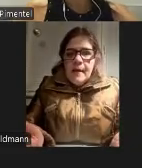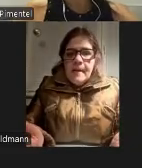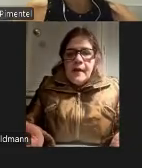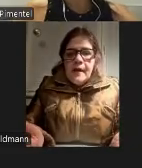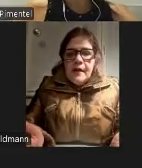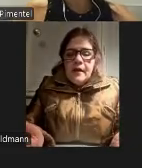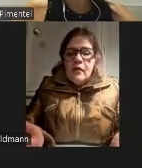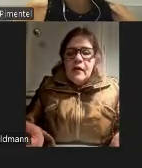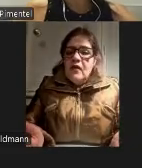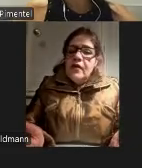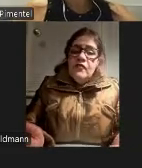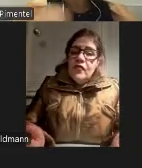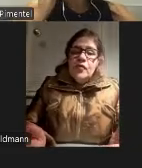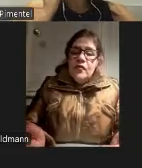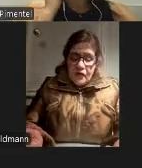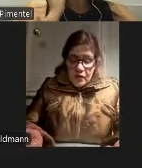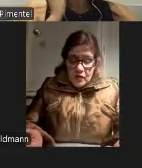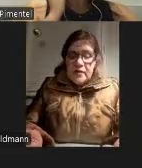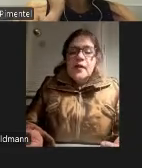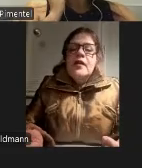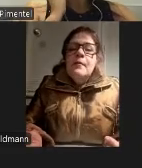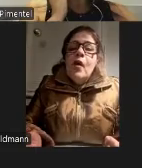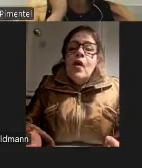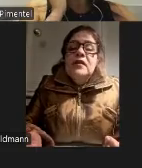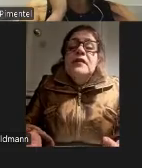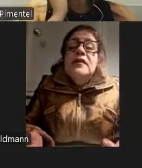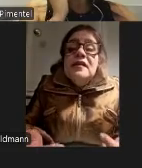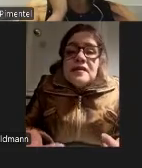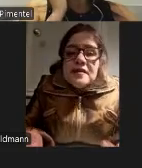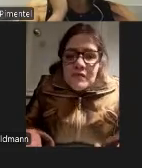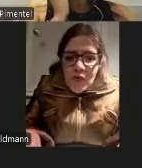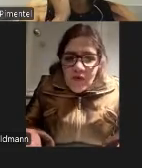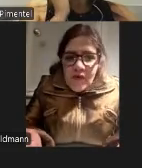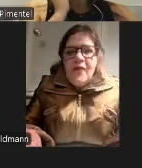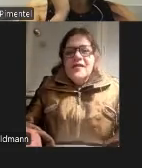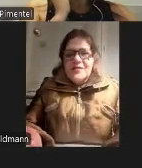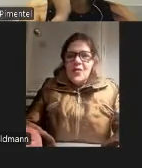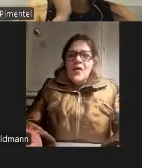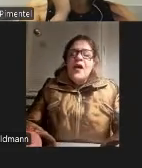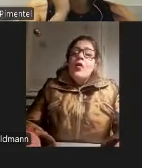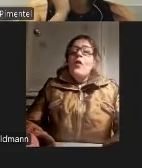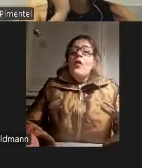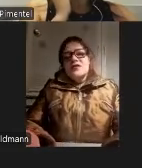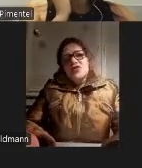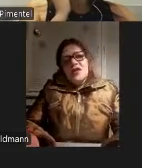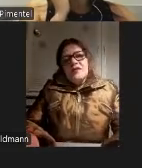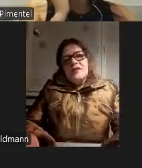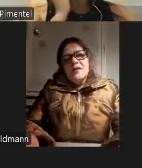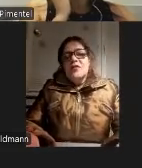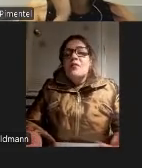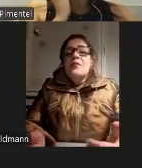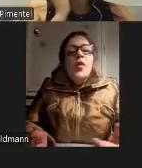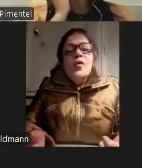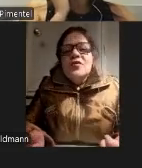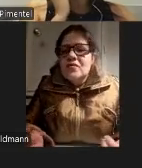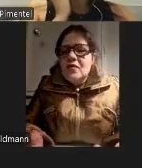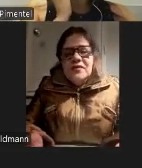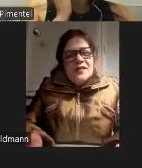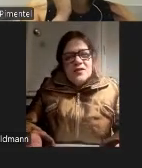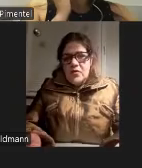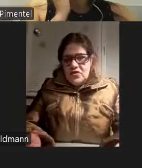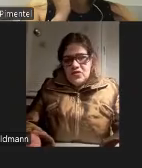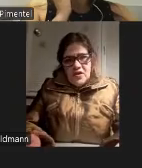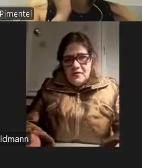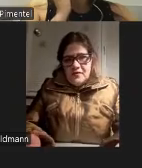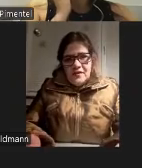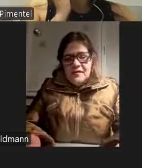né? Não. Foi o tão importantíssimo, olha só, o É, oxigênio. Eu não é. posso não ter